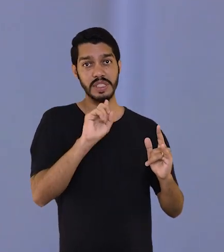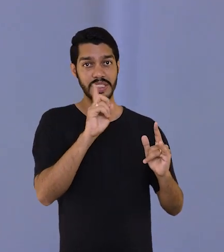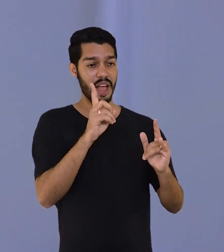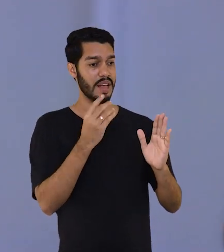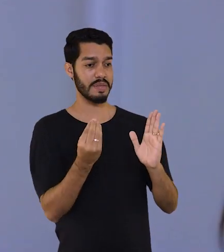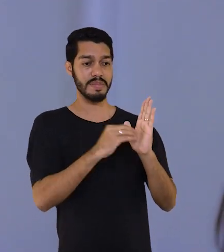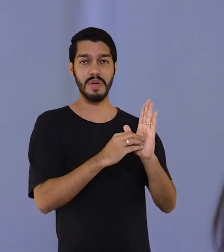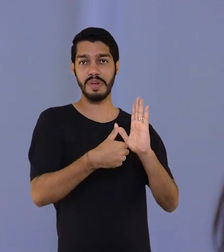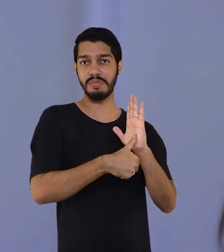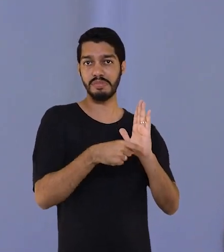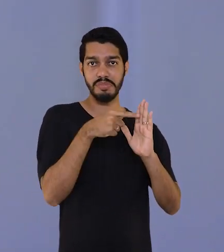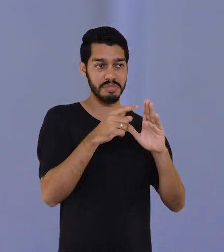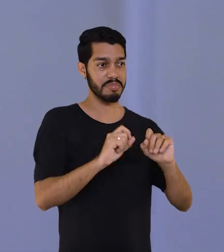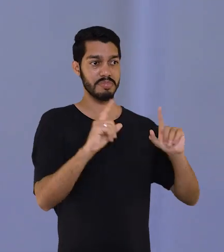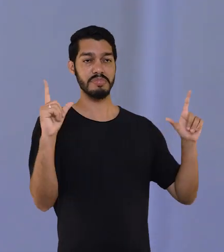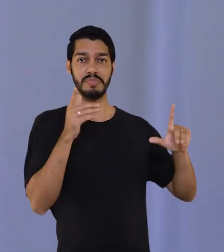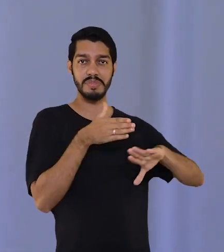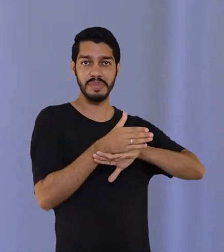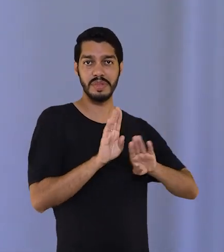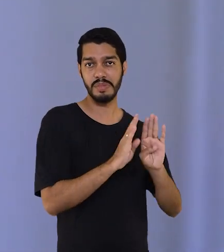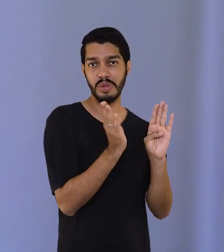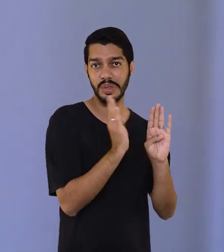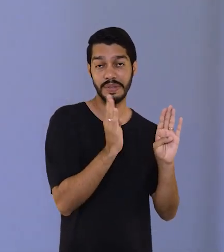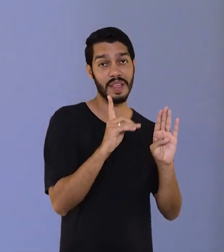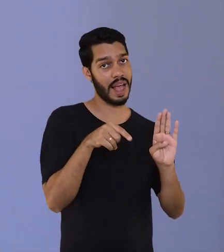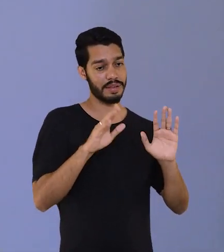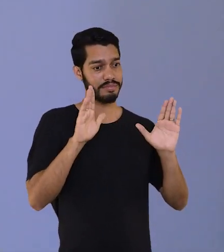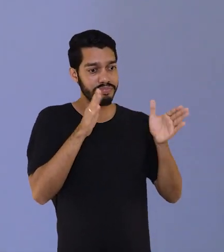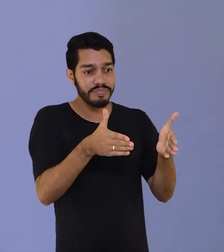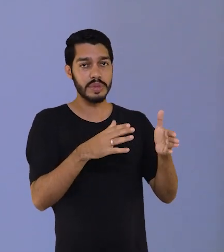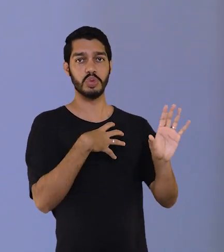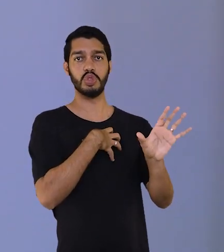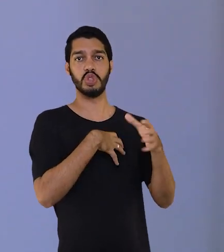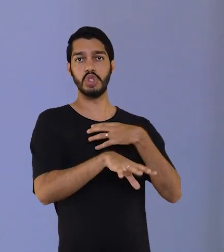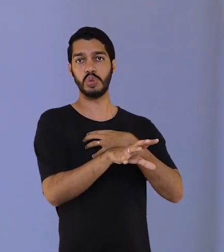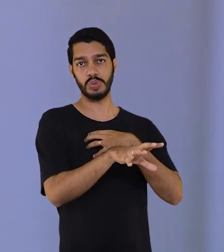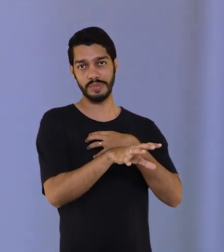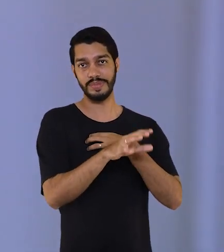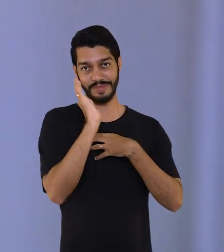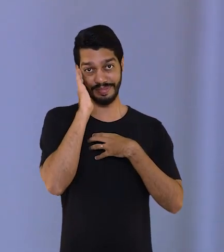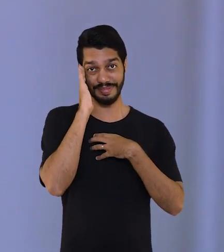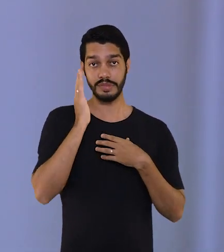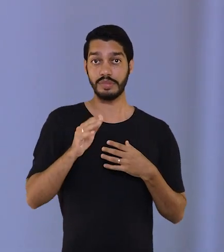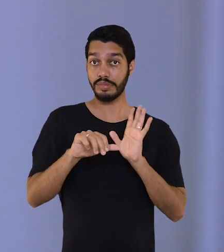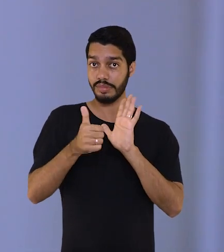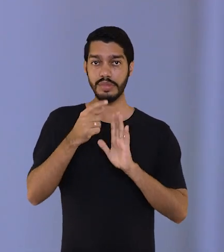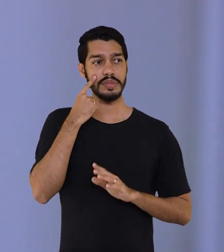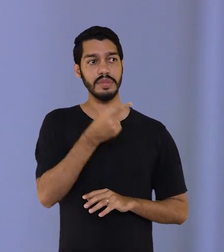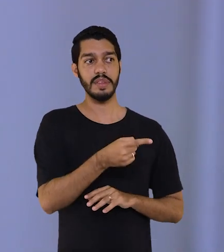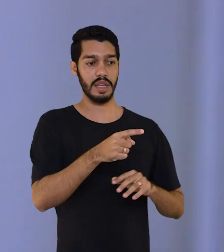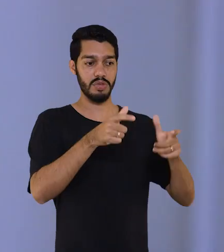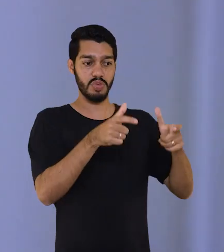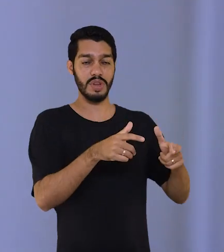de adicionar um condômino e o cara do administrador da portaria, sei lá o quê. Então, é o nicho, é exercitar empatia. Um nicho. E às vezes é